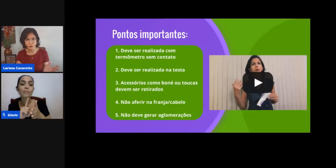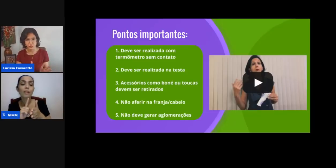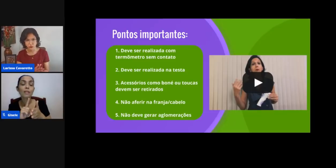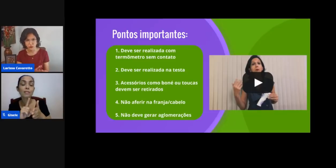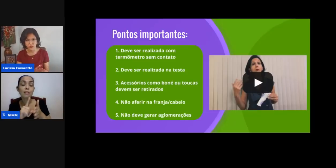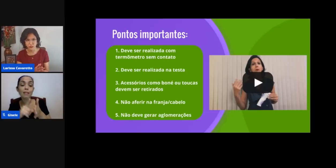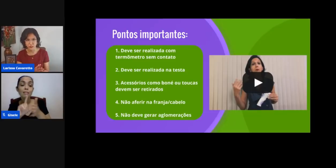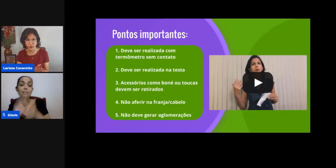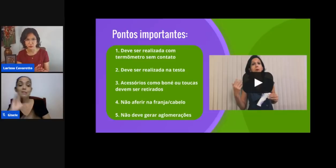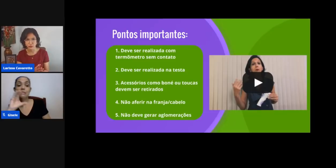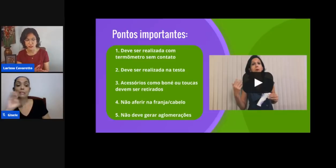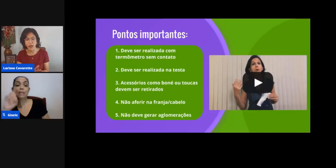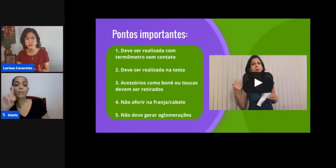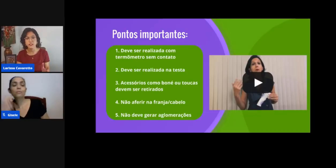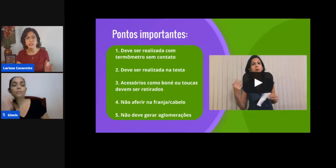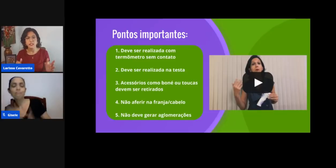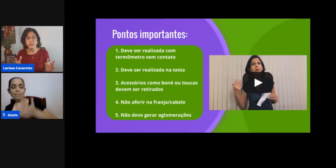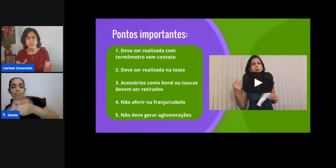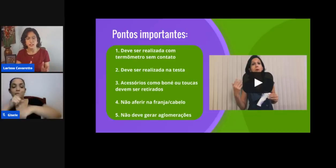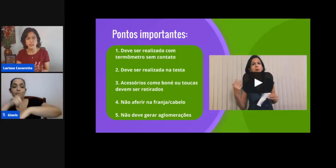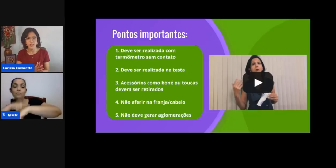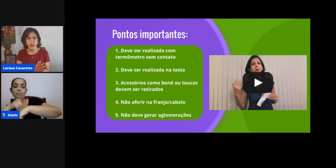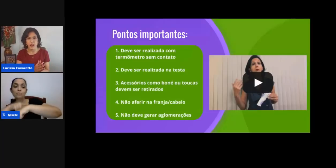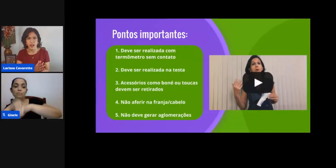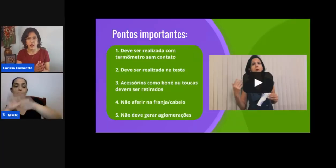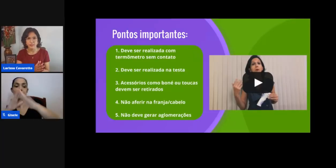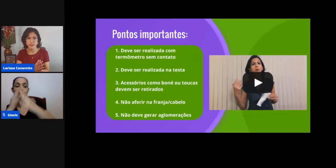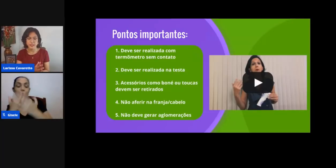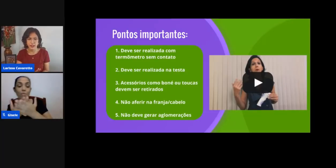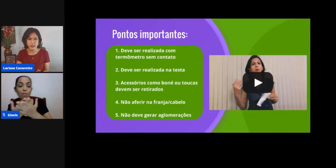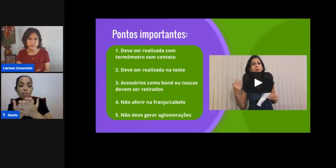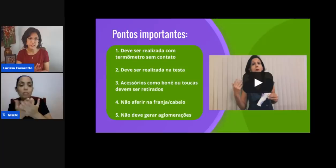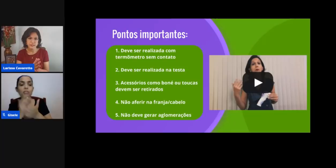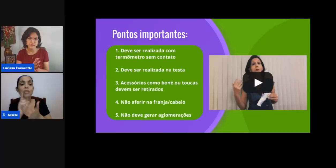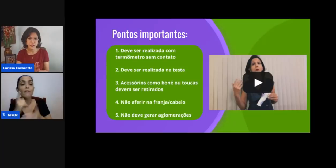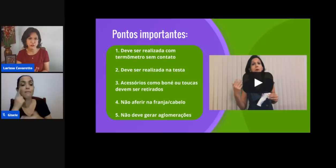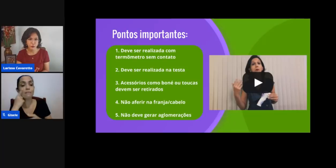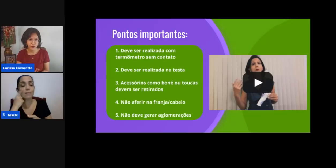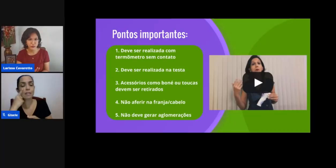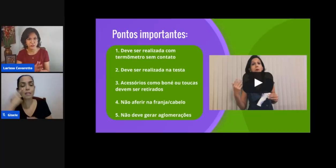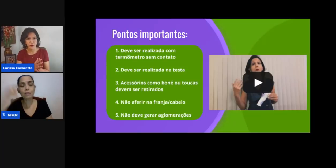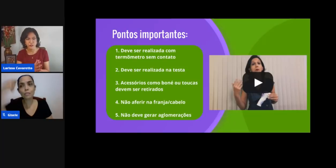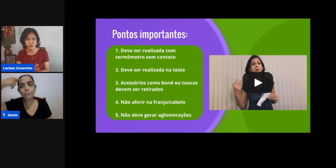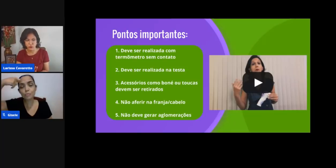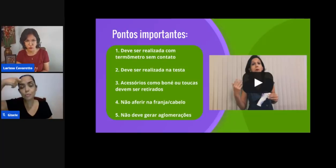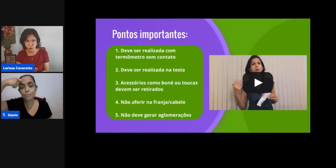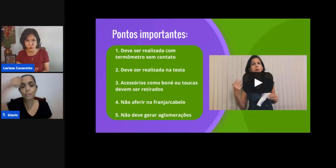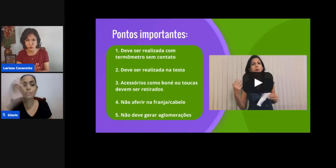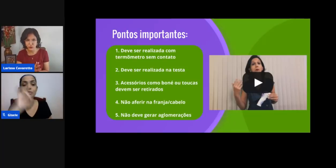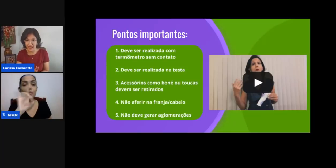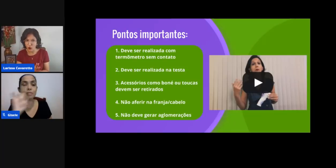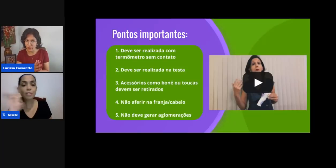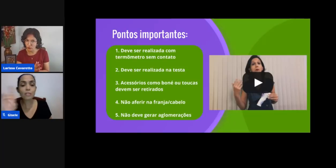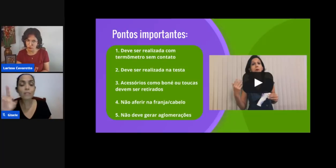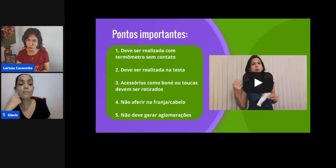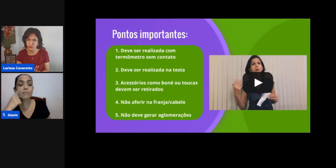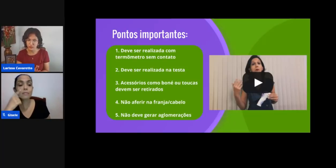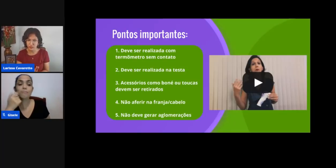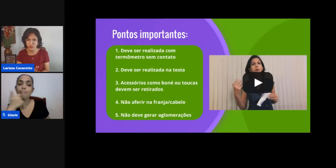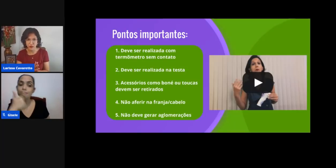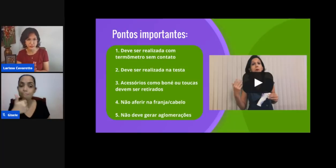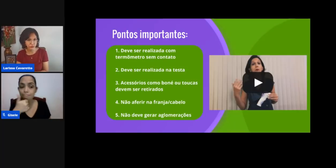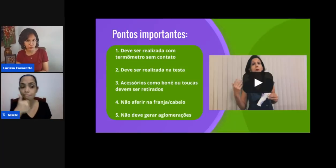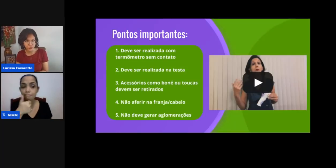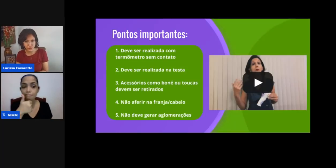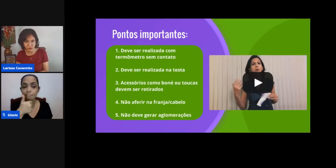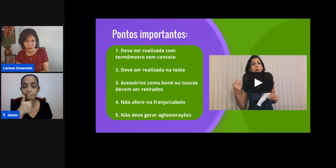a temperatura dos demais funcionários. E das crianças, se não for possível aferir de todo mundo, o ideal é todo mundo ser